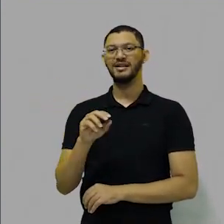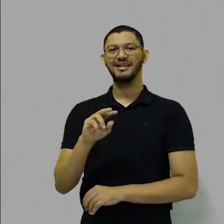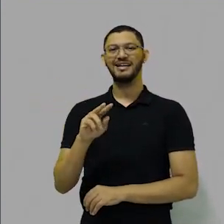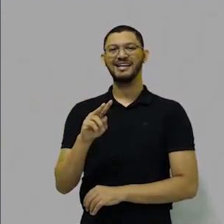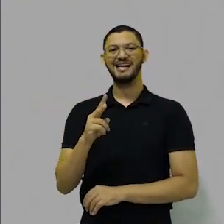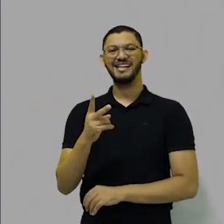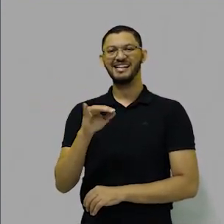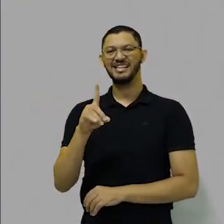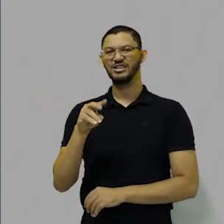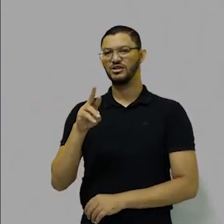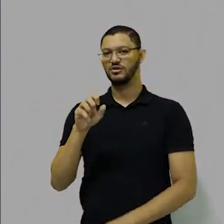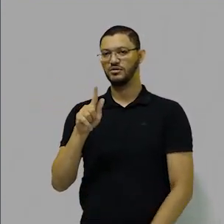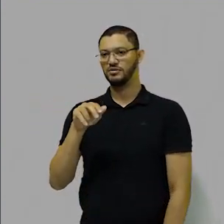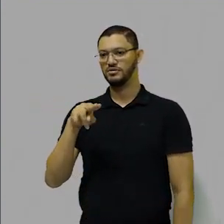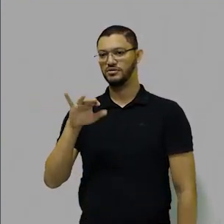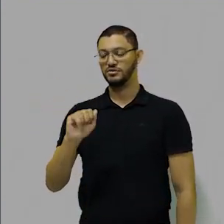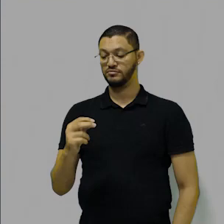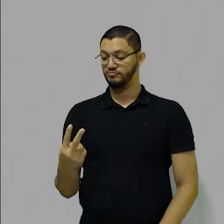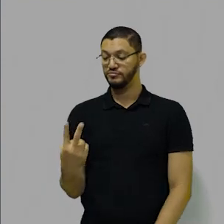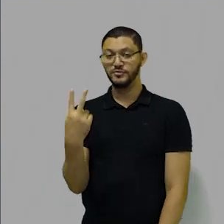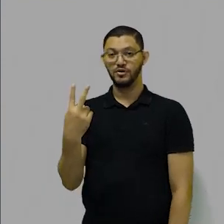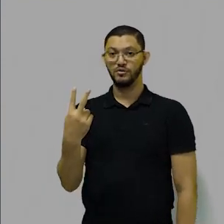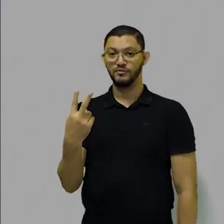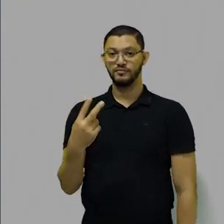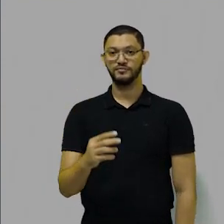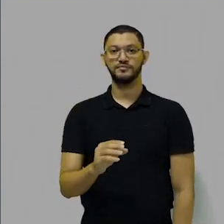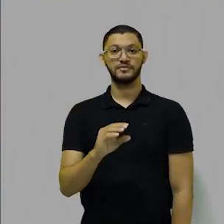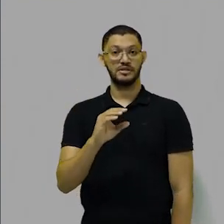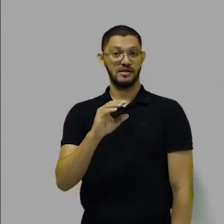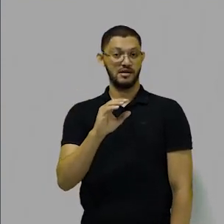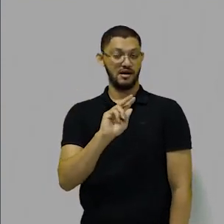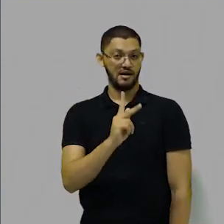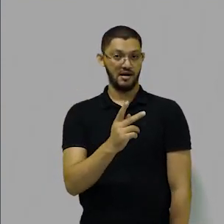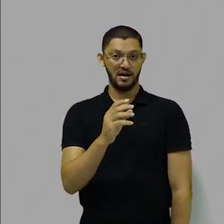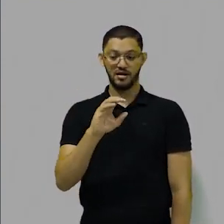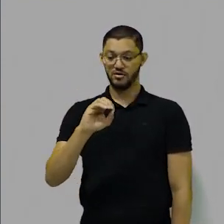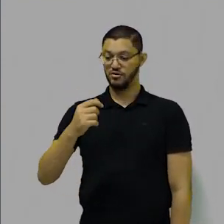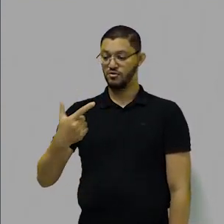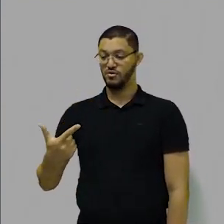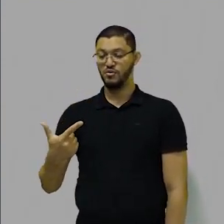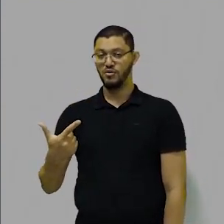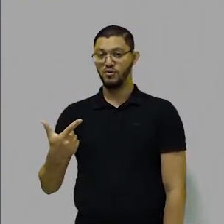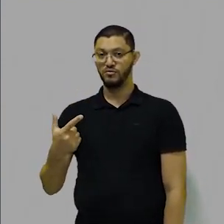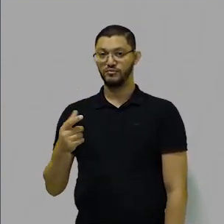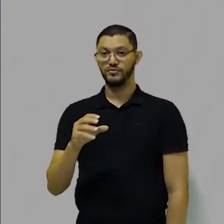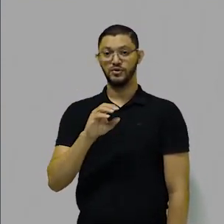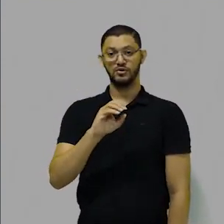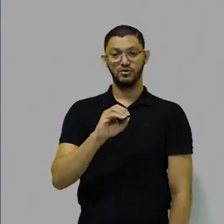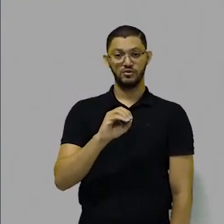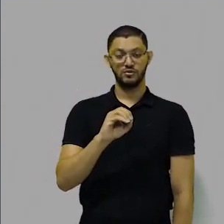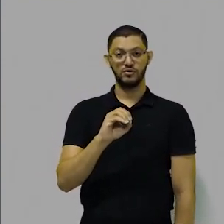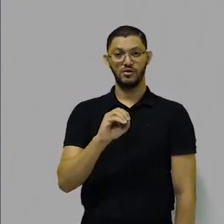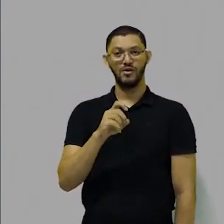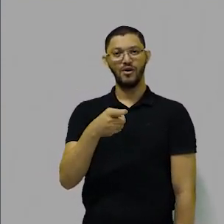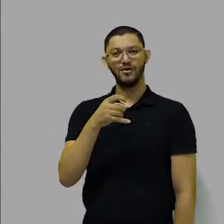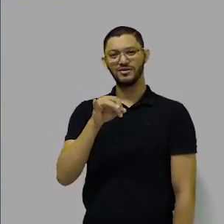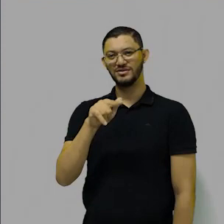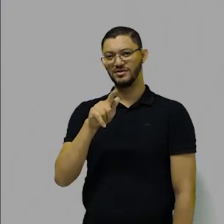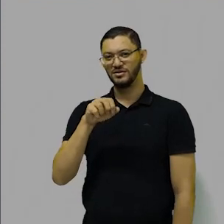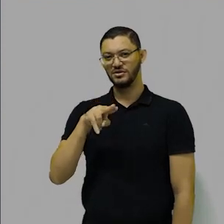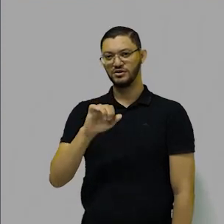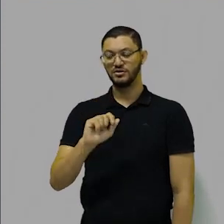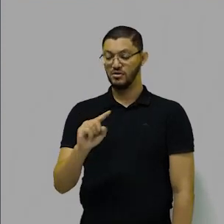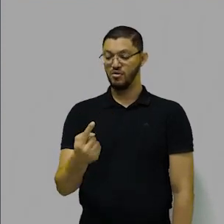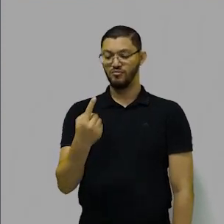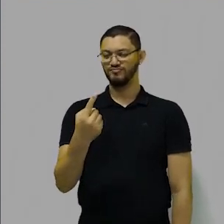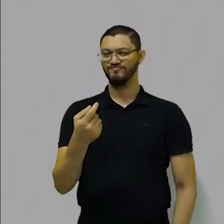Então, eu tenho 2 hidrogênios. H2O. Qual é o índice do oxigênio? É 1. Porque sendo 1, eu